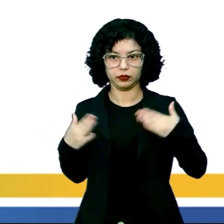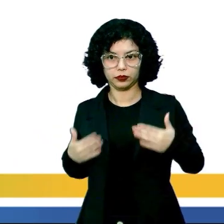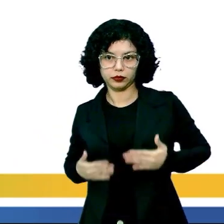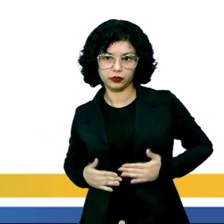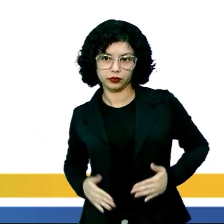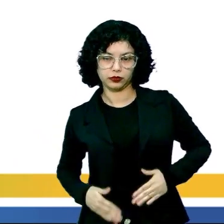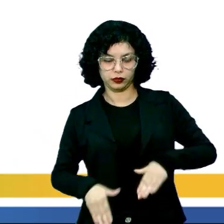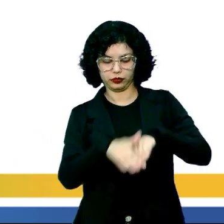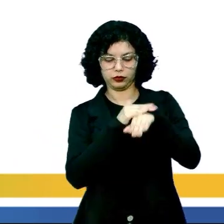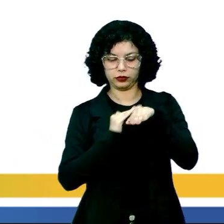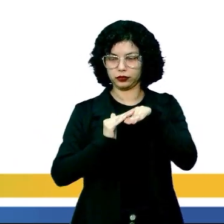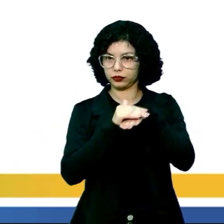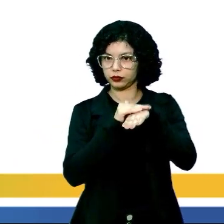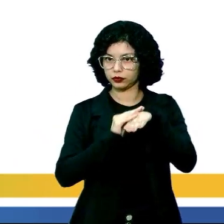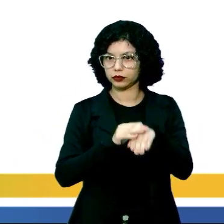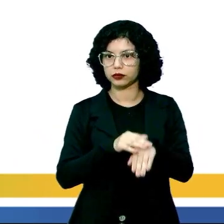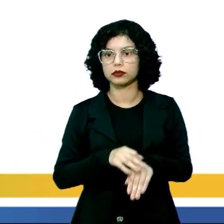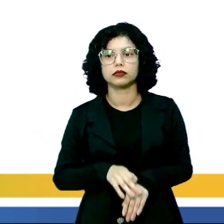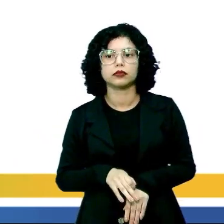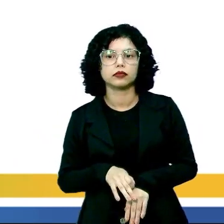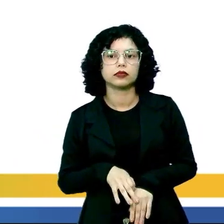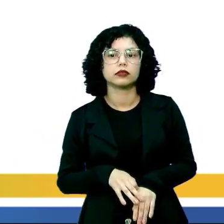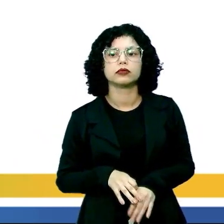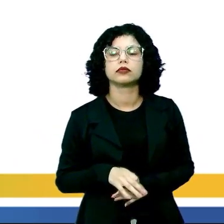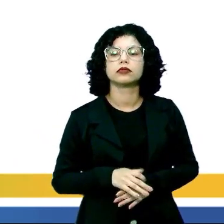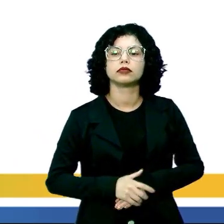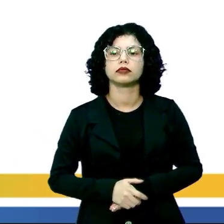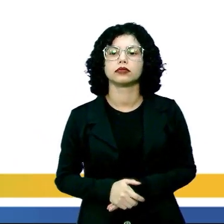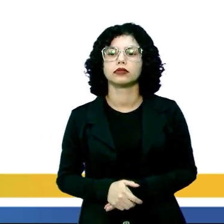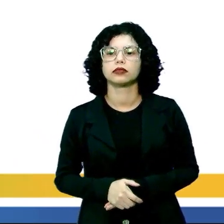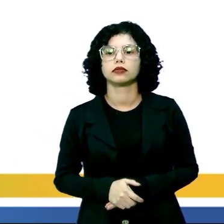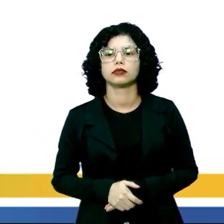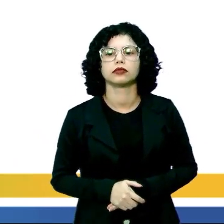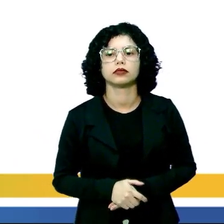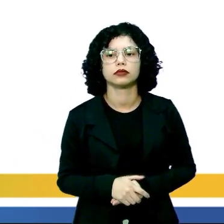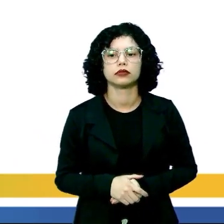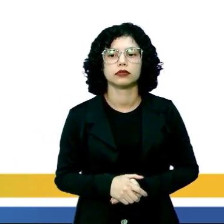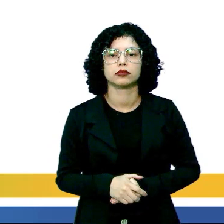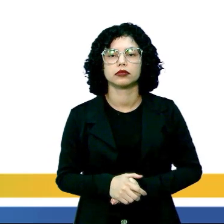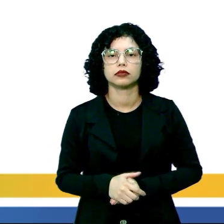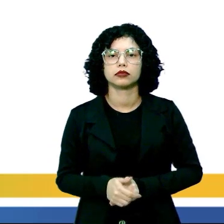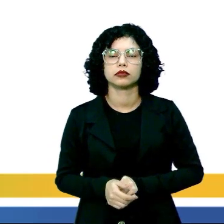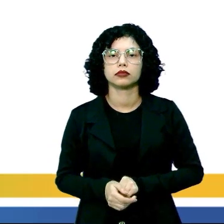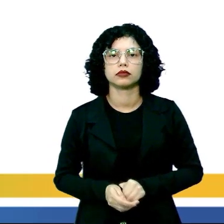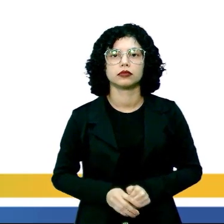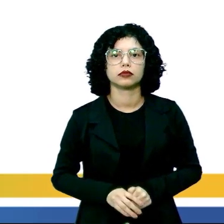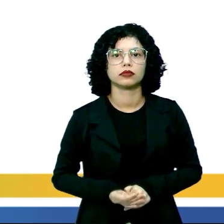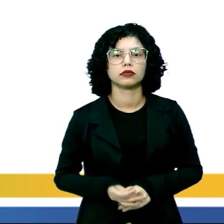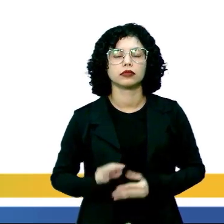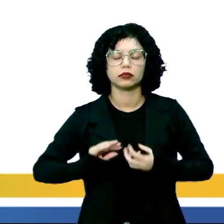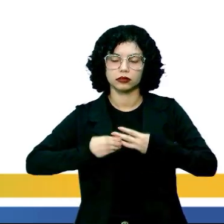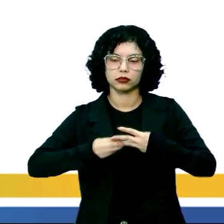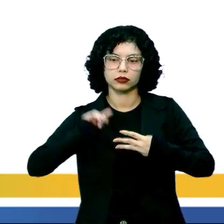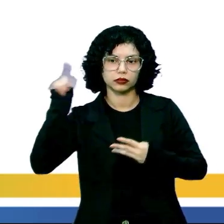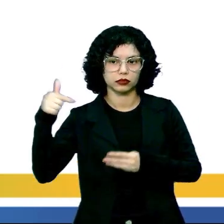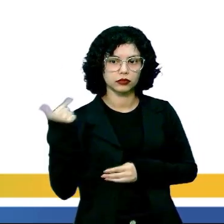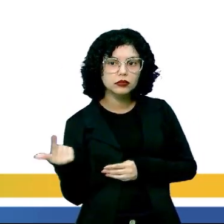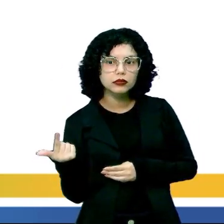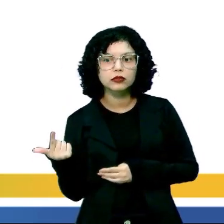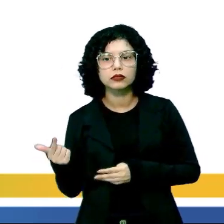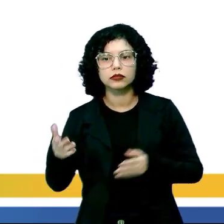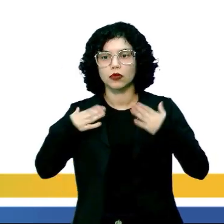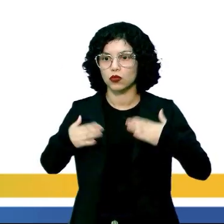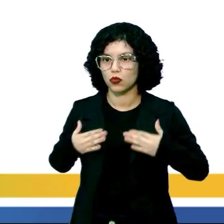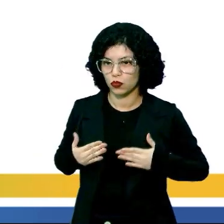para os tecidos, né? Para as tuas outras células. Mandou para as tuas células, para o